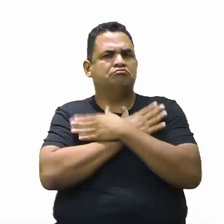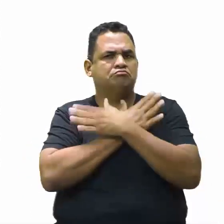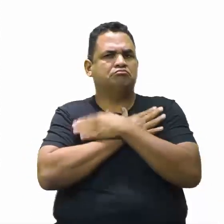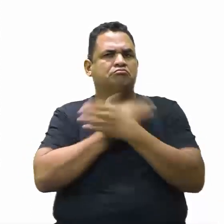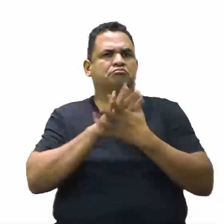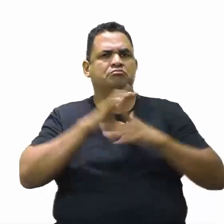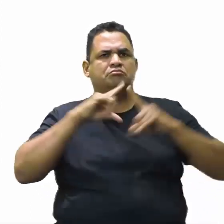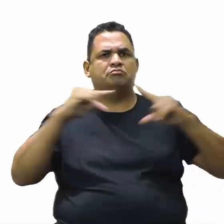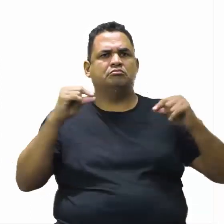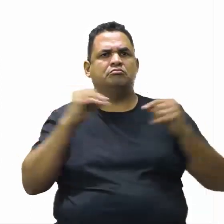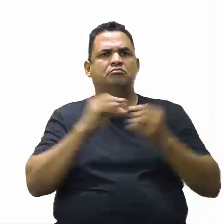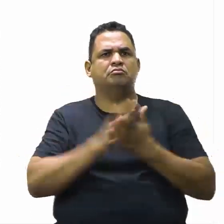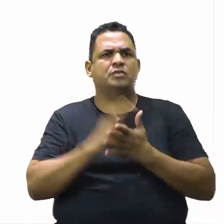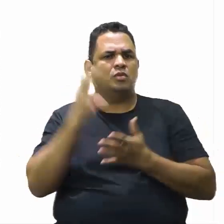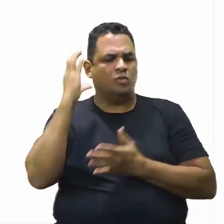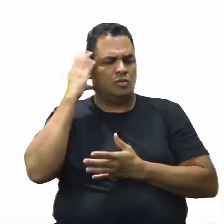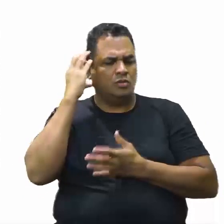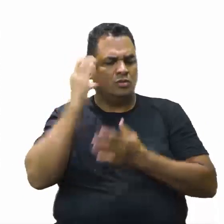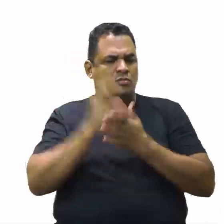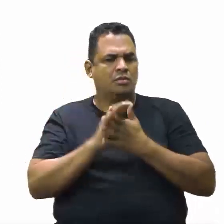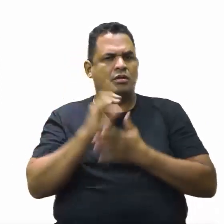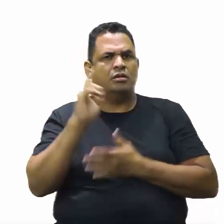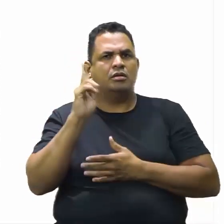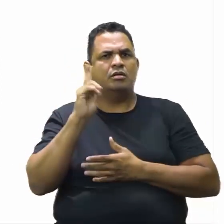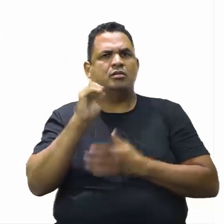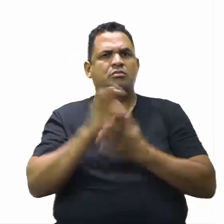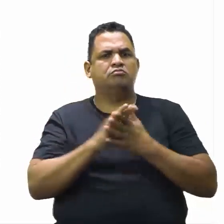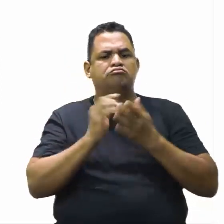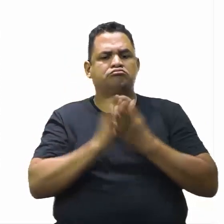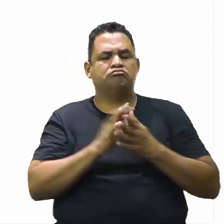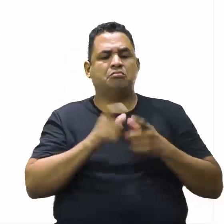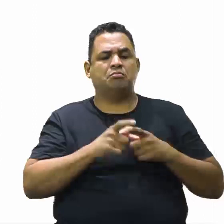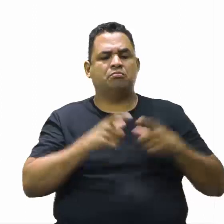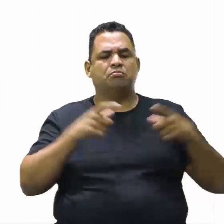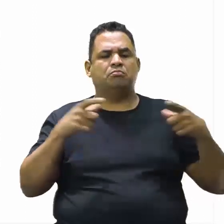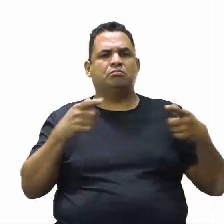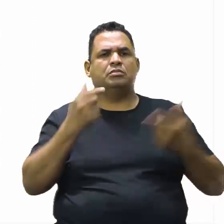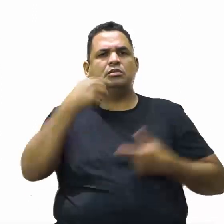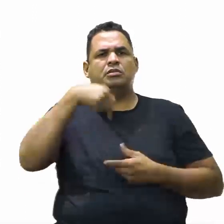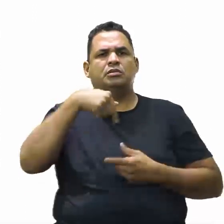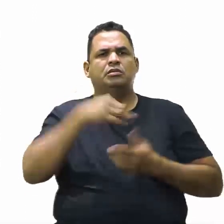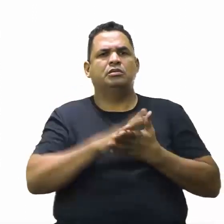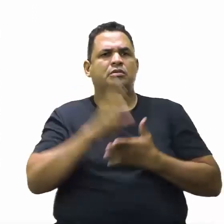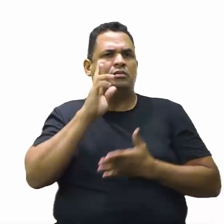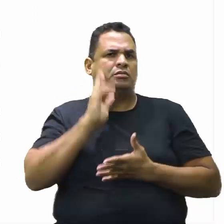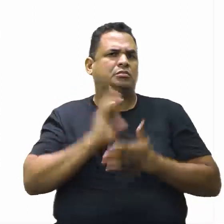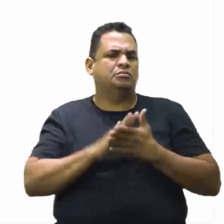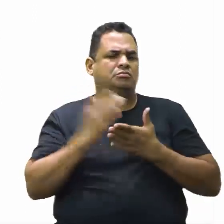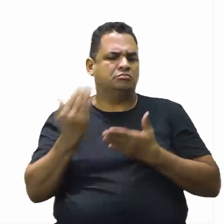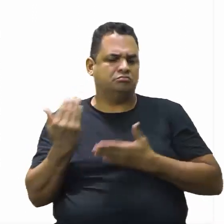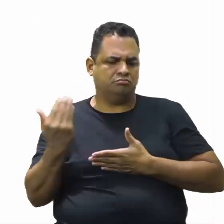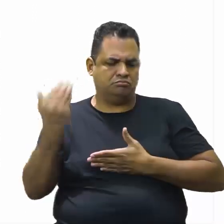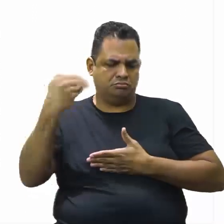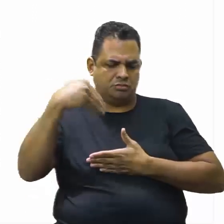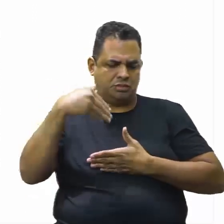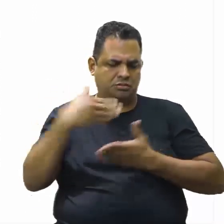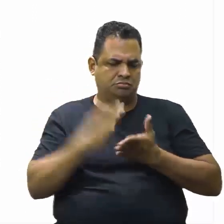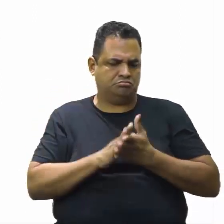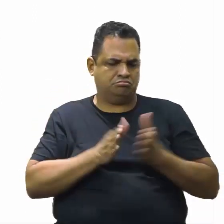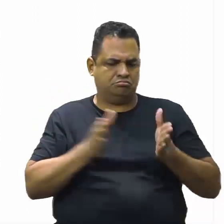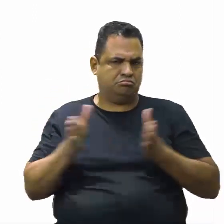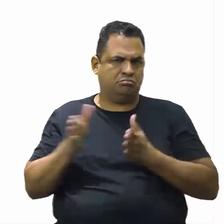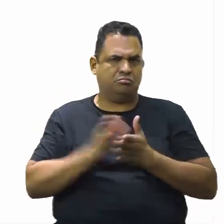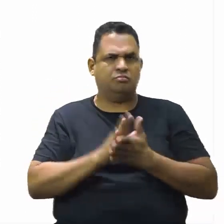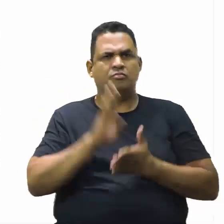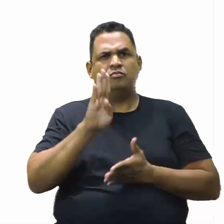Brasília, Cuiabá e Goiânia cresceram. Aqui em Rondônia, será que essas pessoas migraram nesse período?